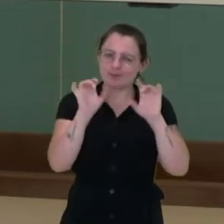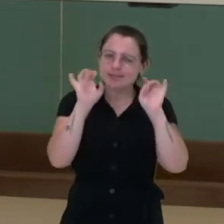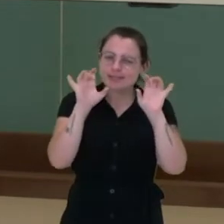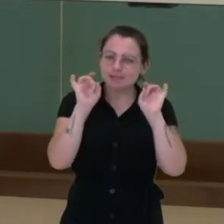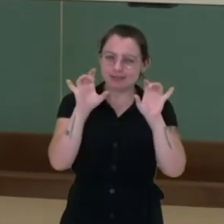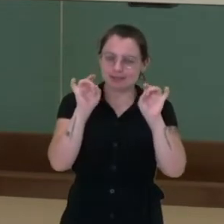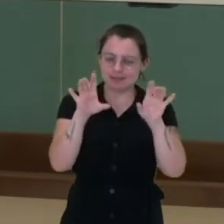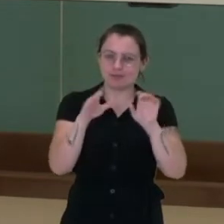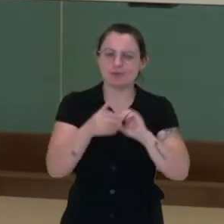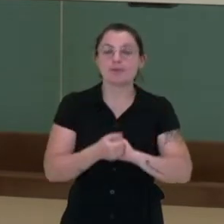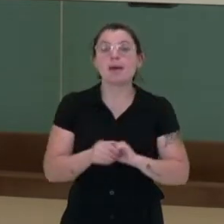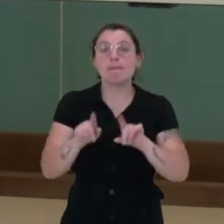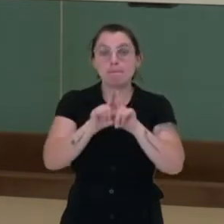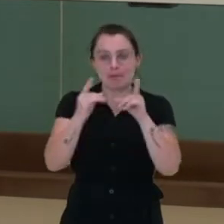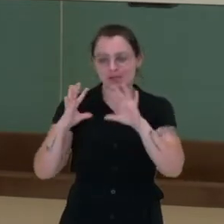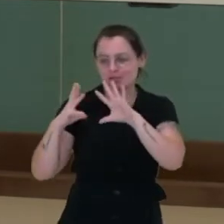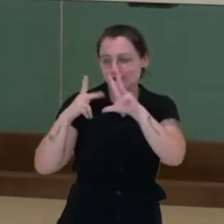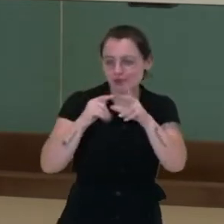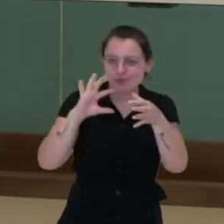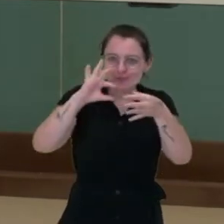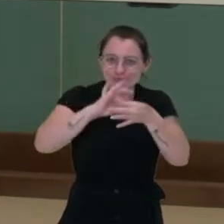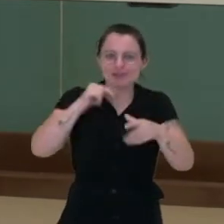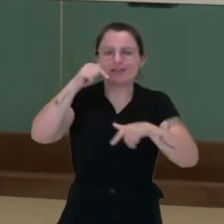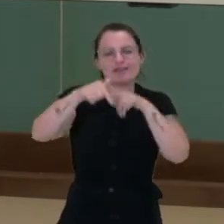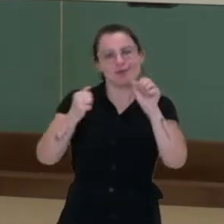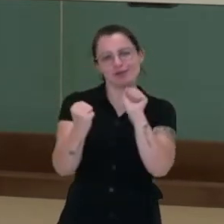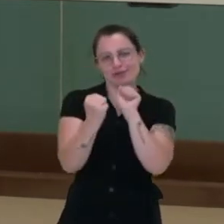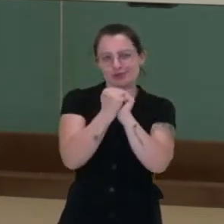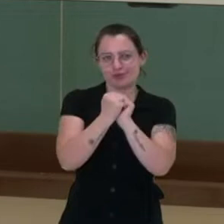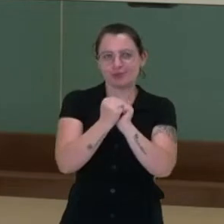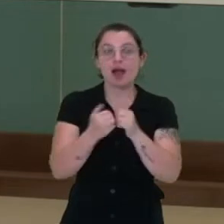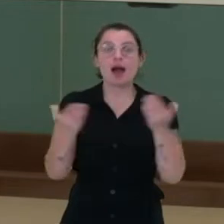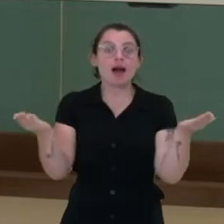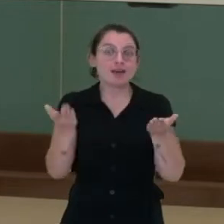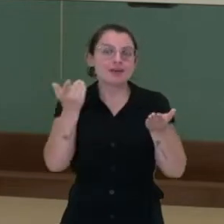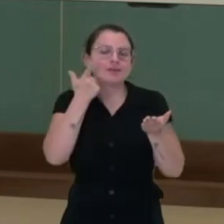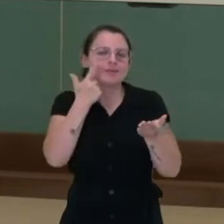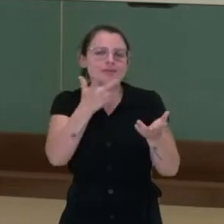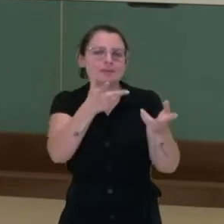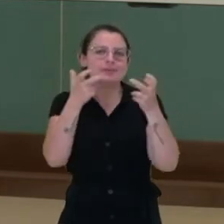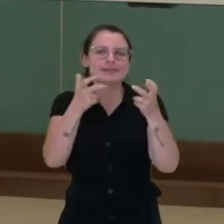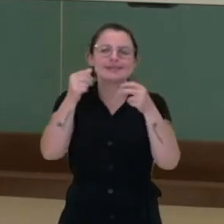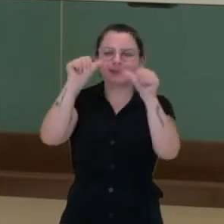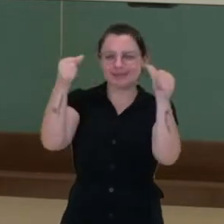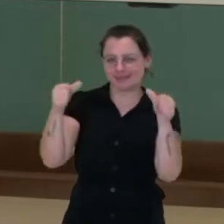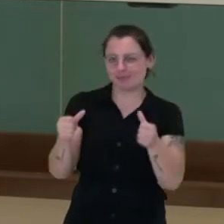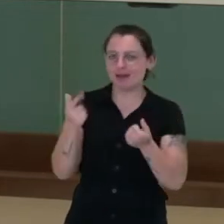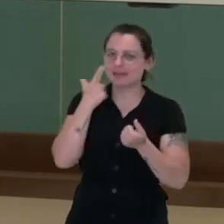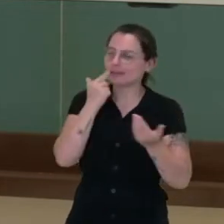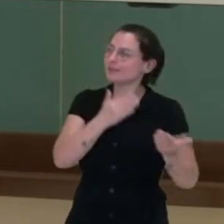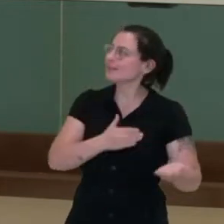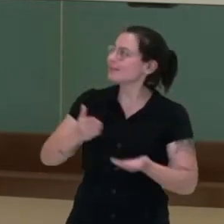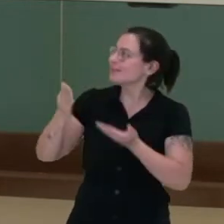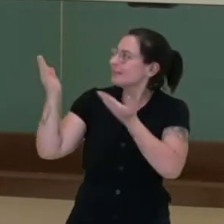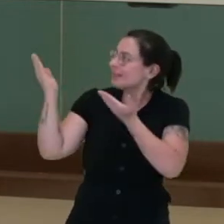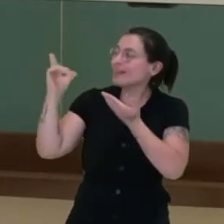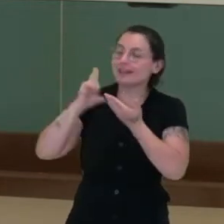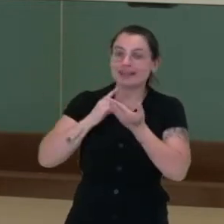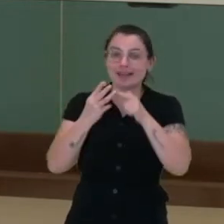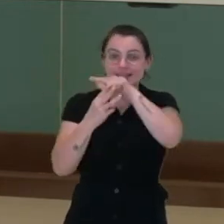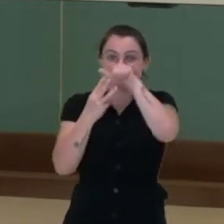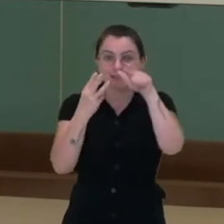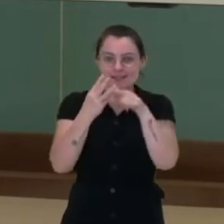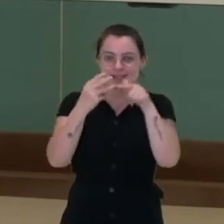organismo. E aqui a gente vai observar algumas imagens. Olha que legal! Eu trago três imagens